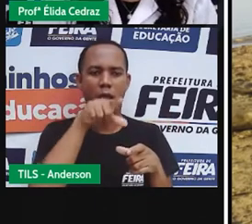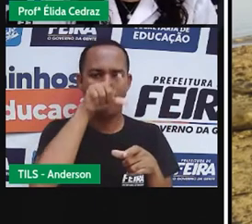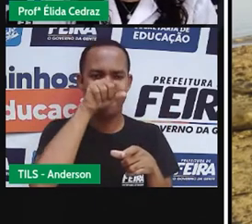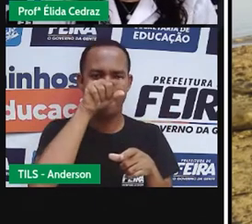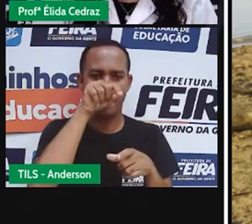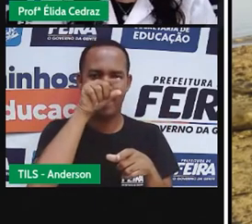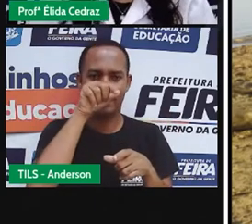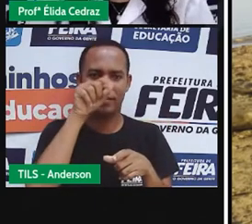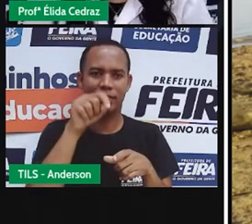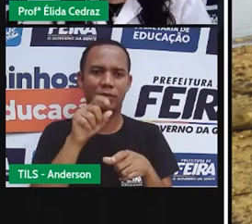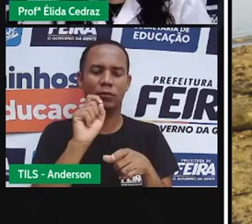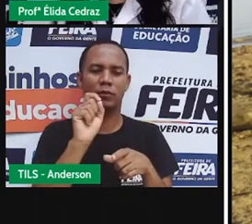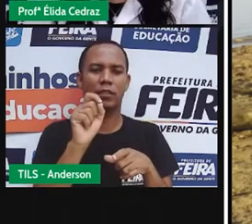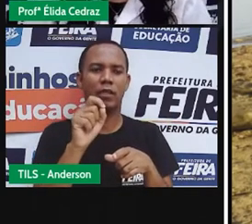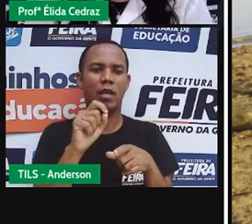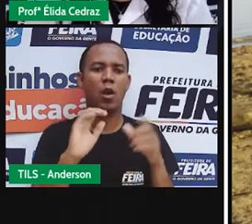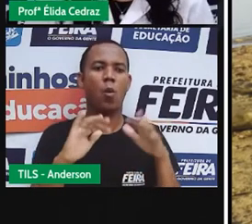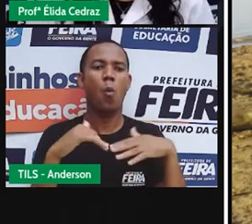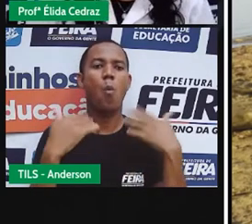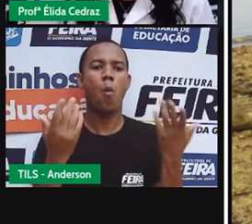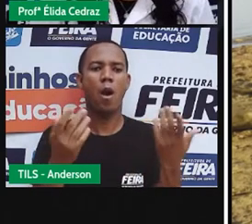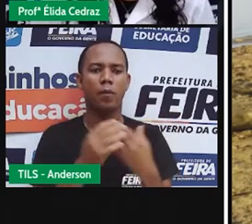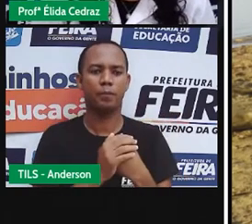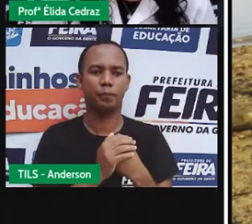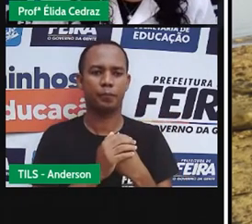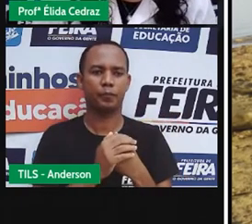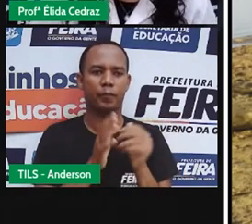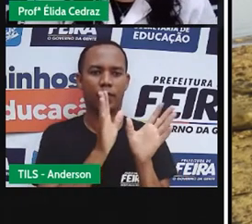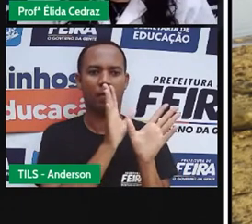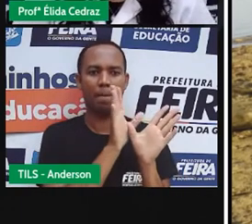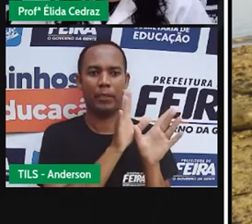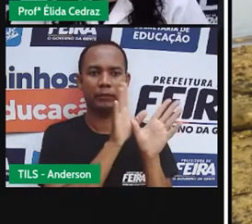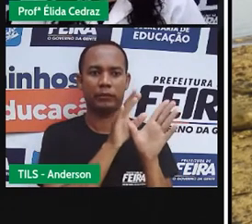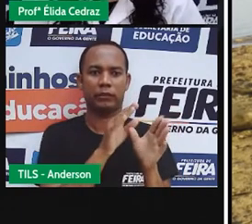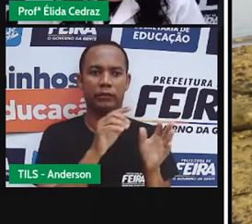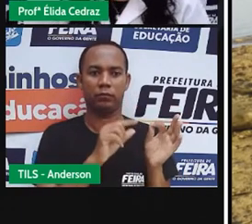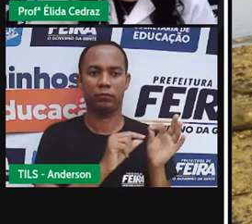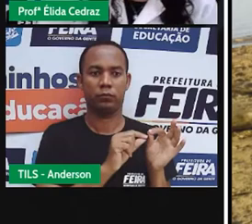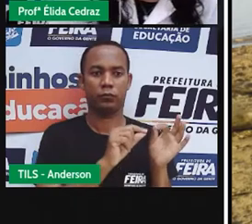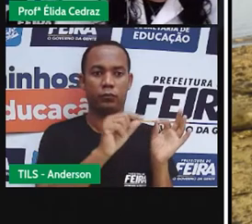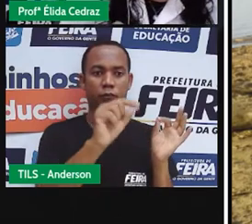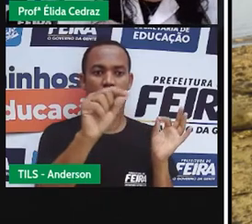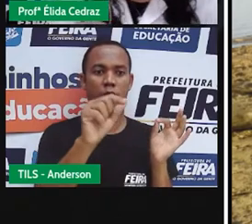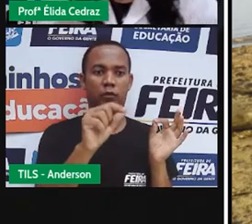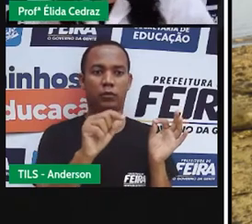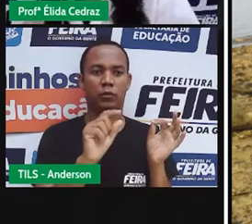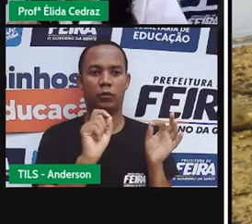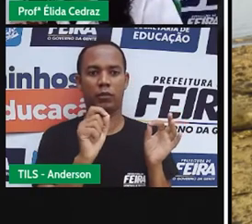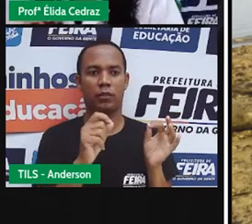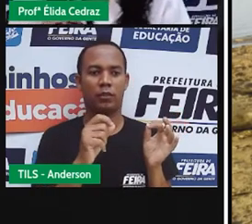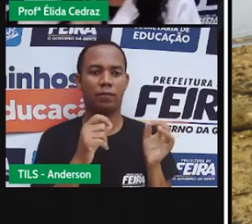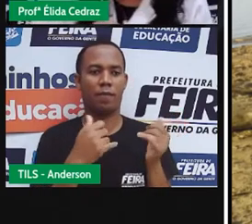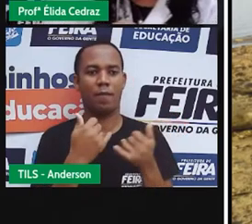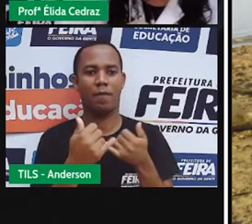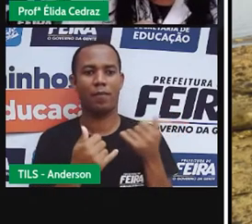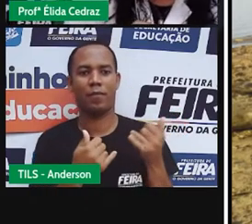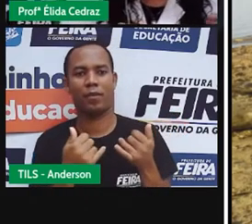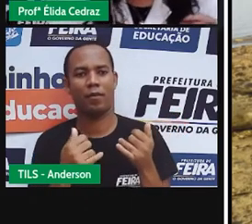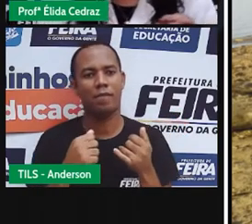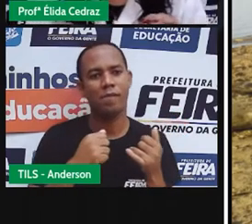passarinhos. O gavião vai sair fazendo uma dancinha, vai andar